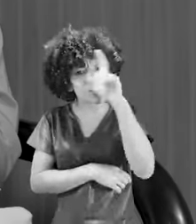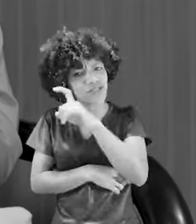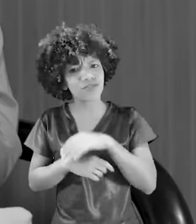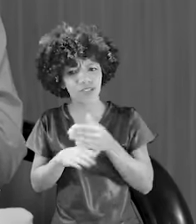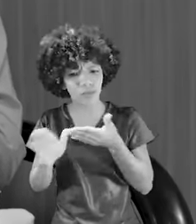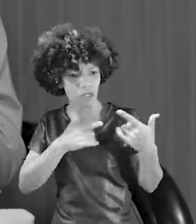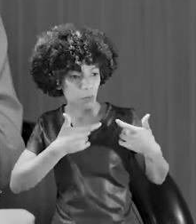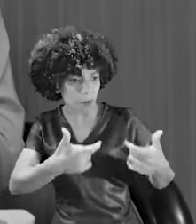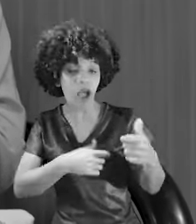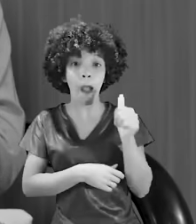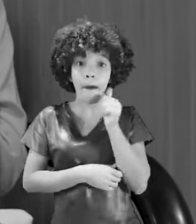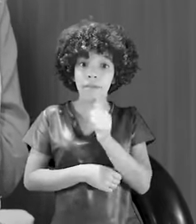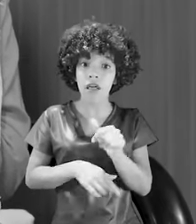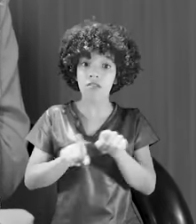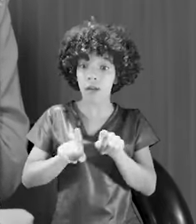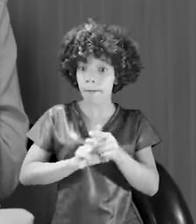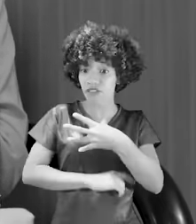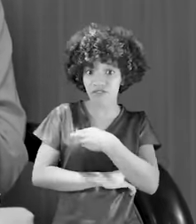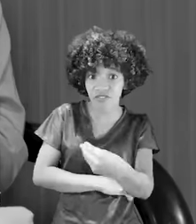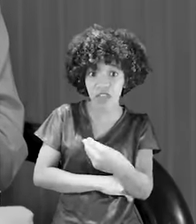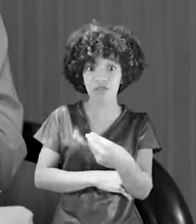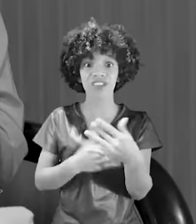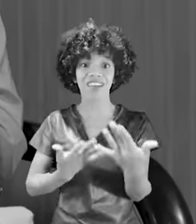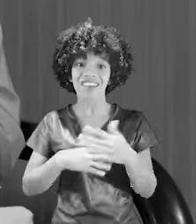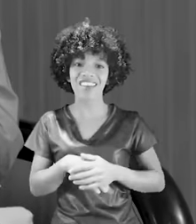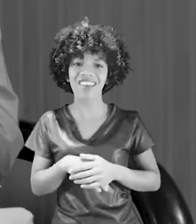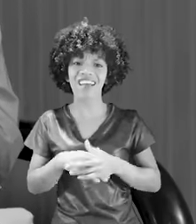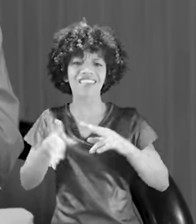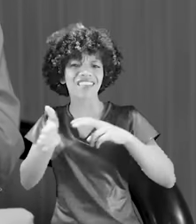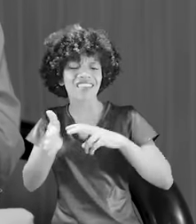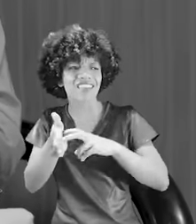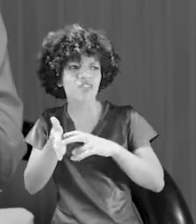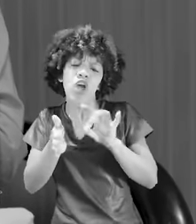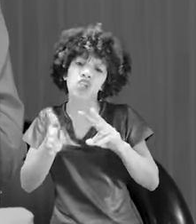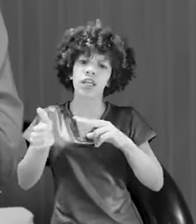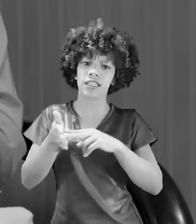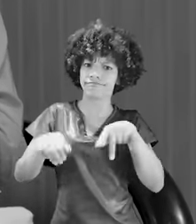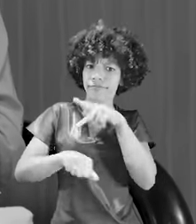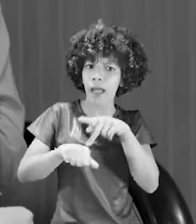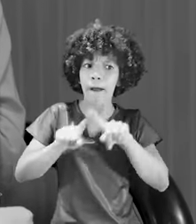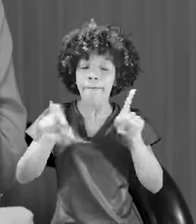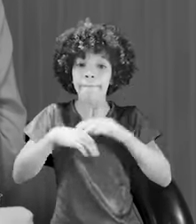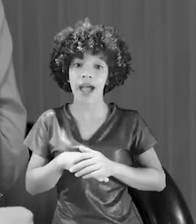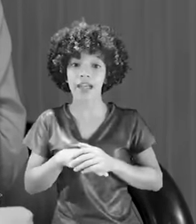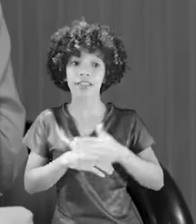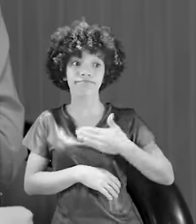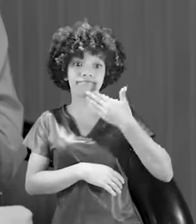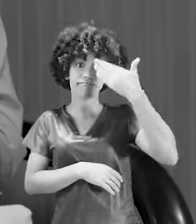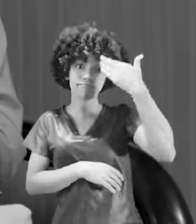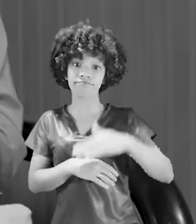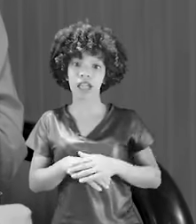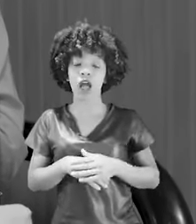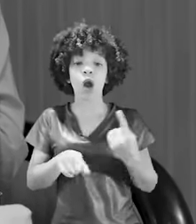difícil você vai virar uma guerra com mulher e tem criança e ainda lá na Síria não sou na Síria nos país